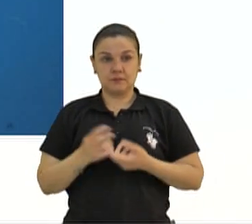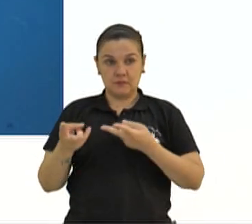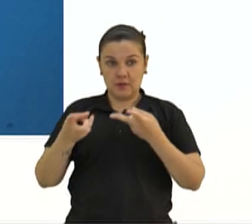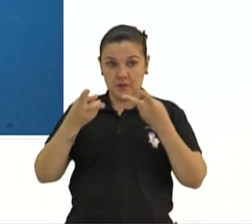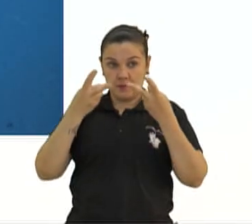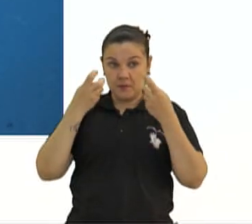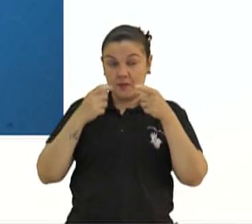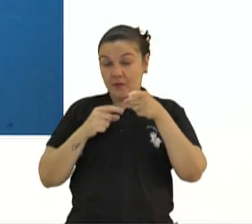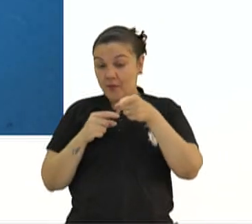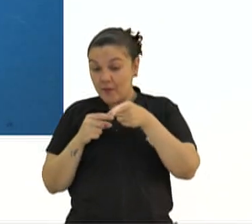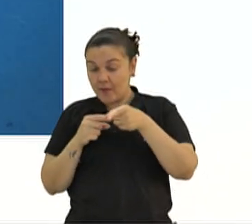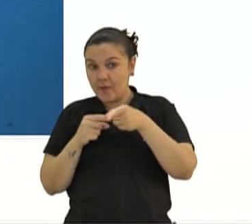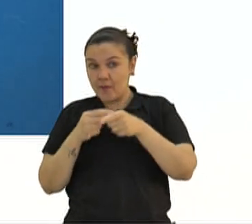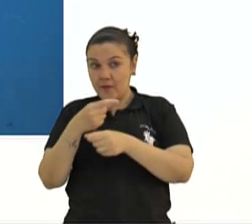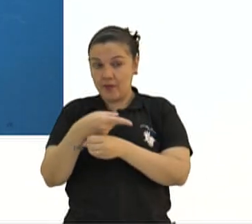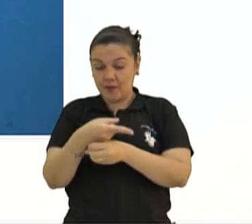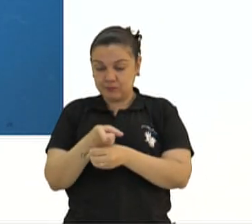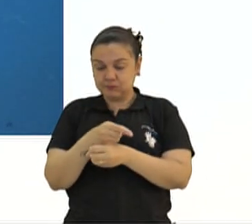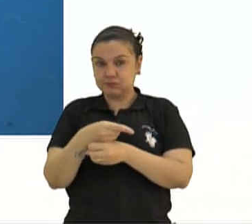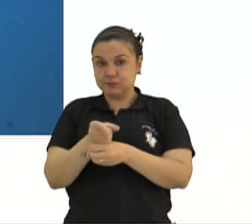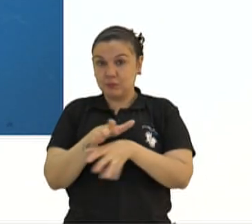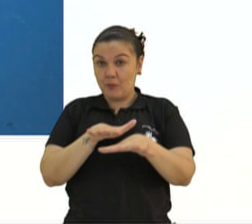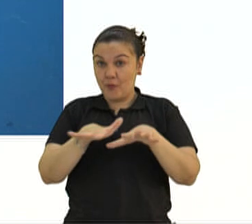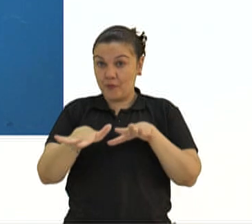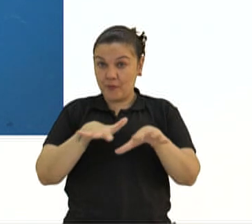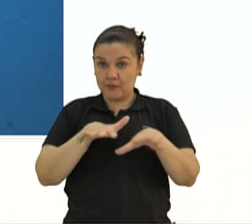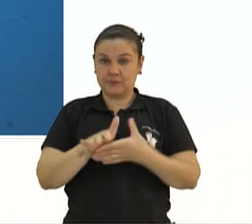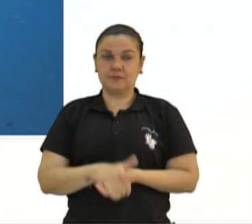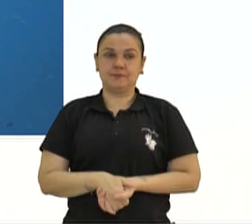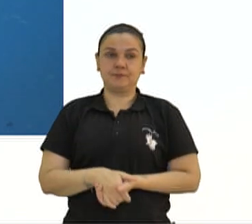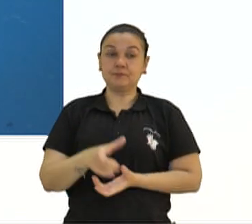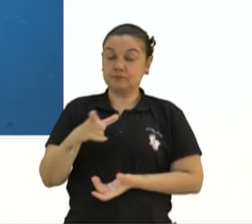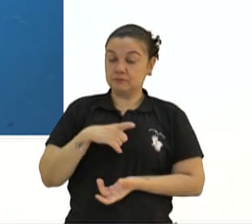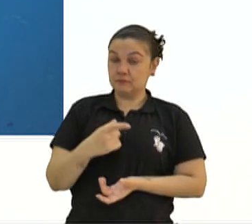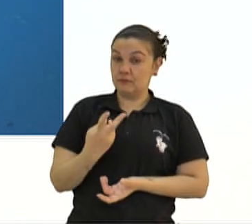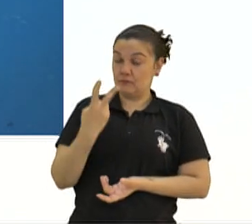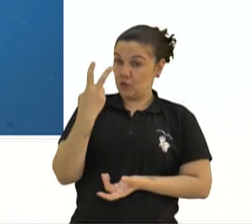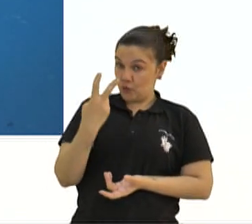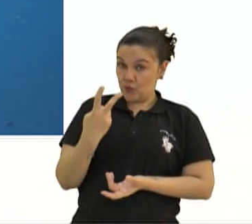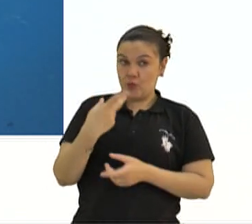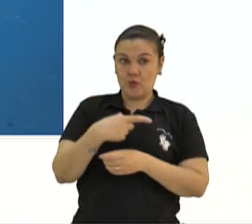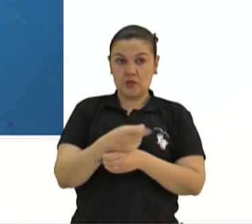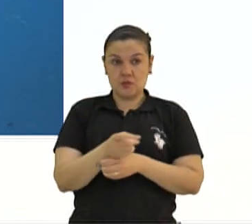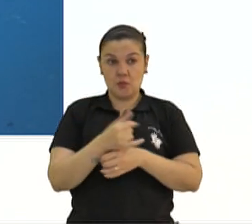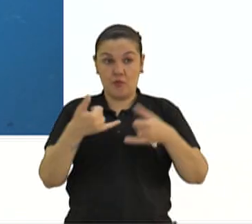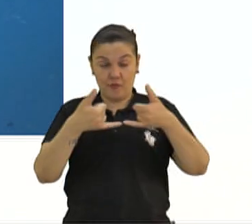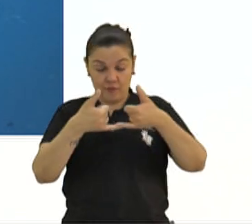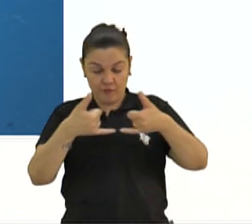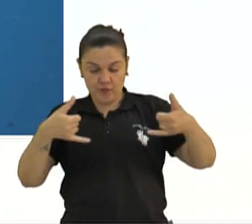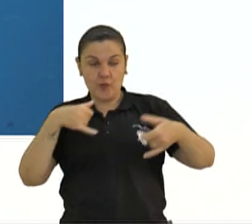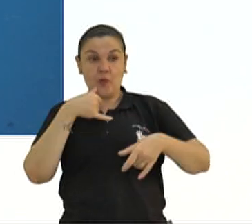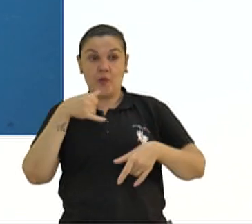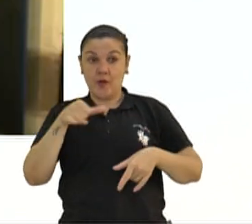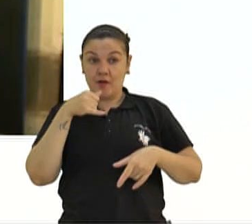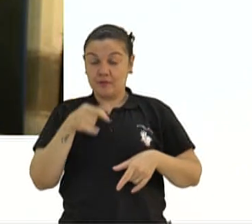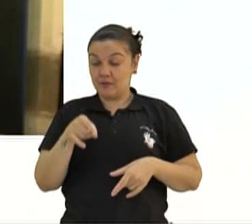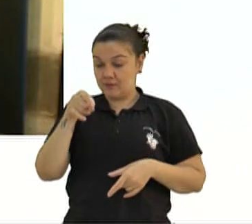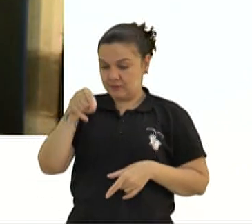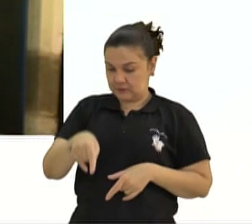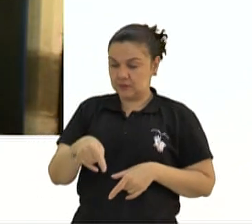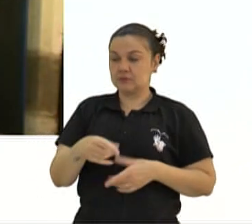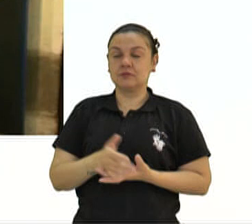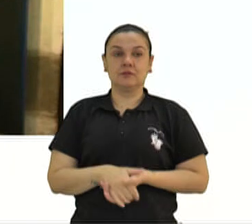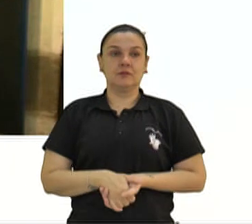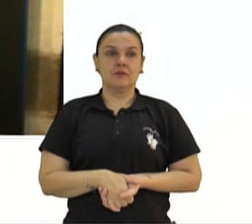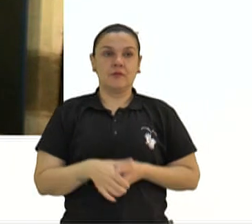percebendo? Eu vi que a agulha da bússola se movimentou. Então nós temos 2 bússolas perto de fio elétrico alimentadas por uma fonte, que a